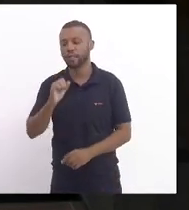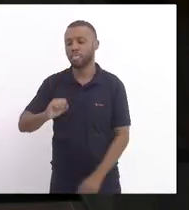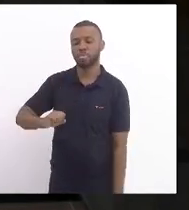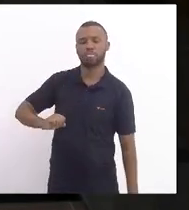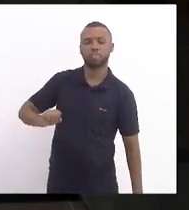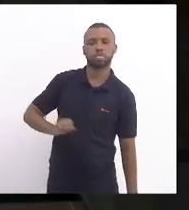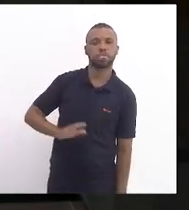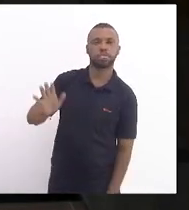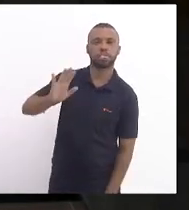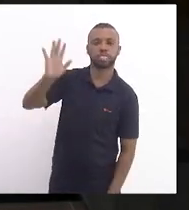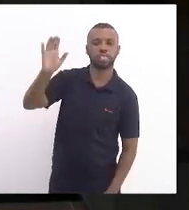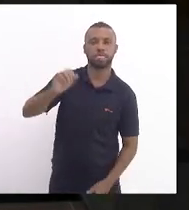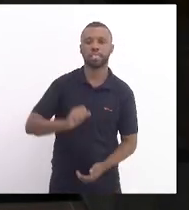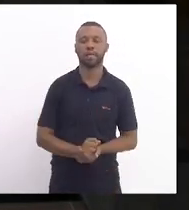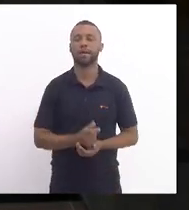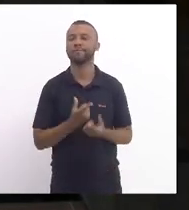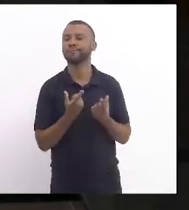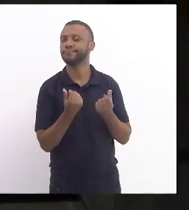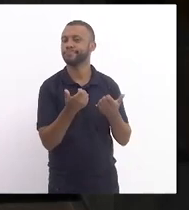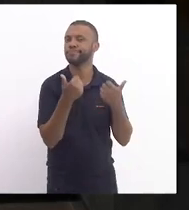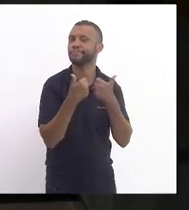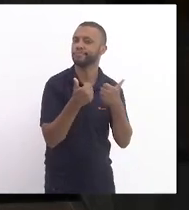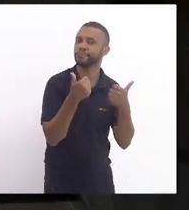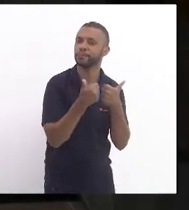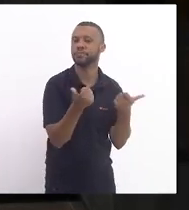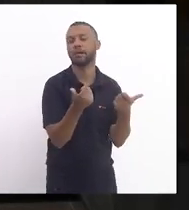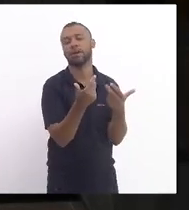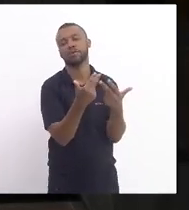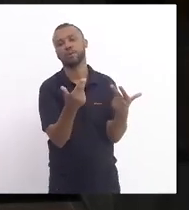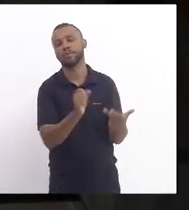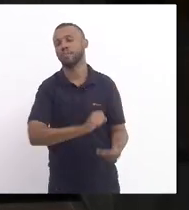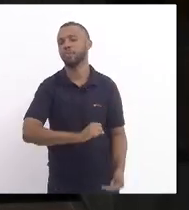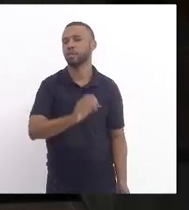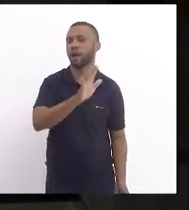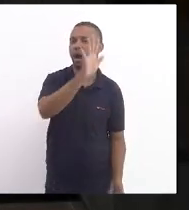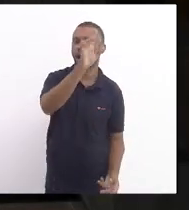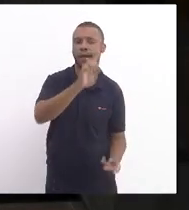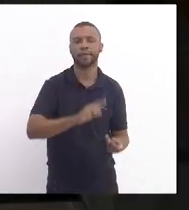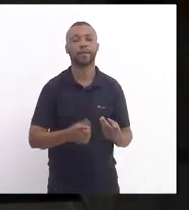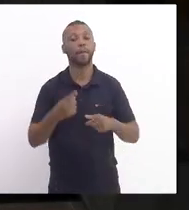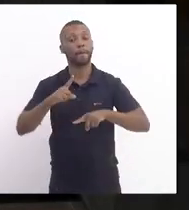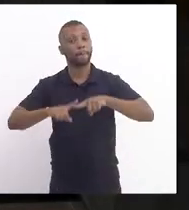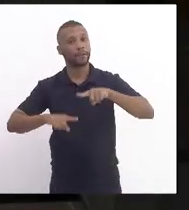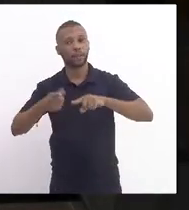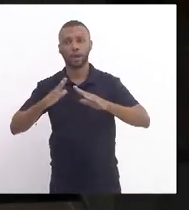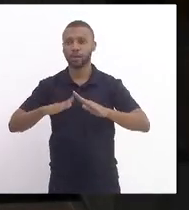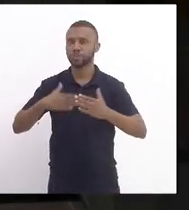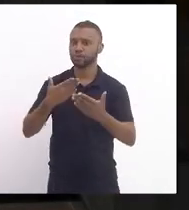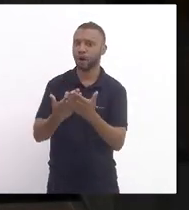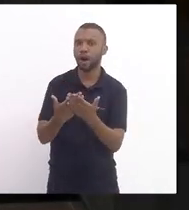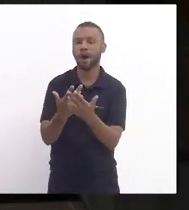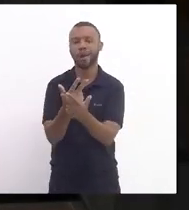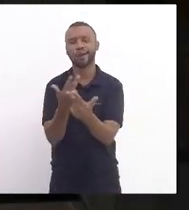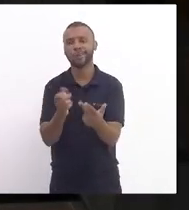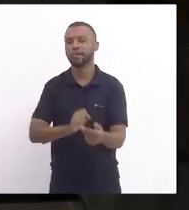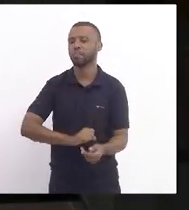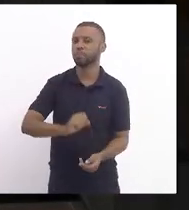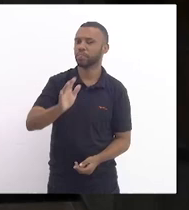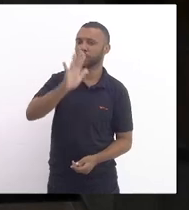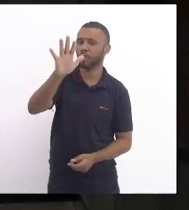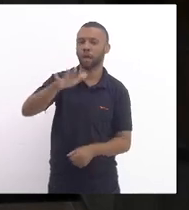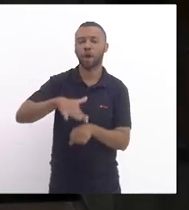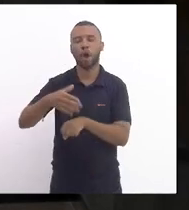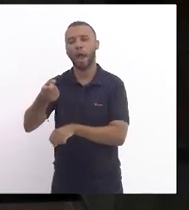transporte sob o material escolar sob os medicamentos